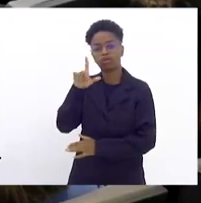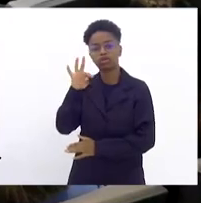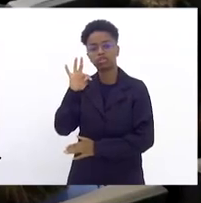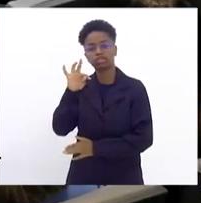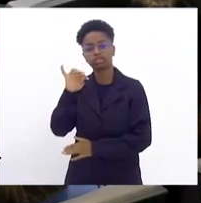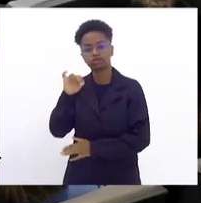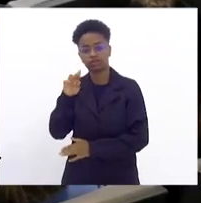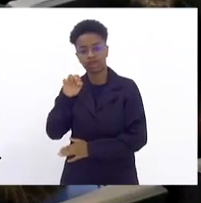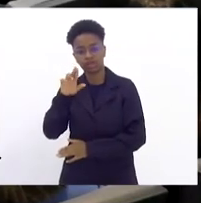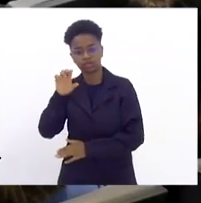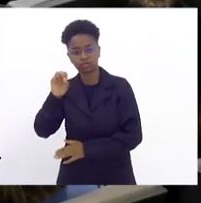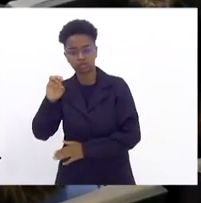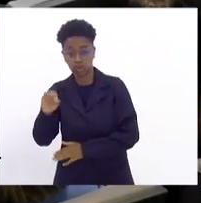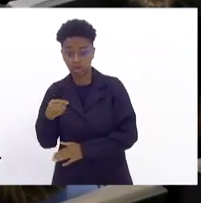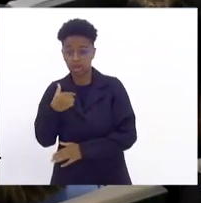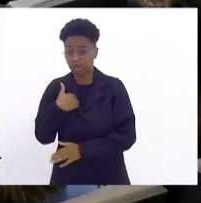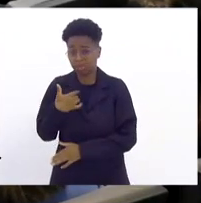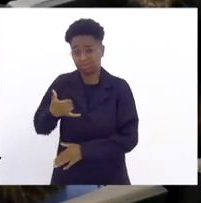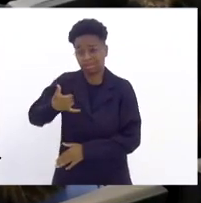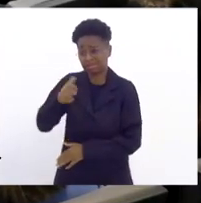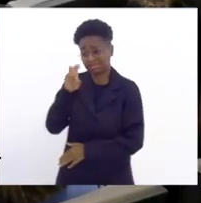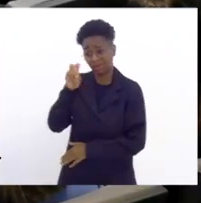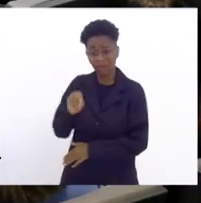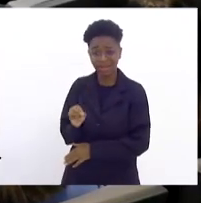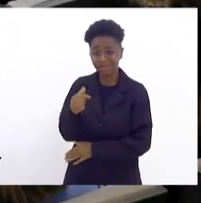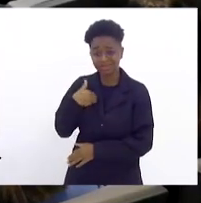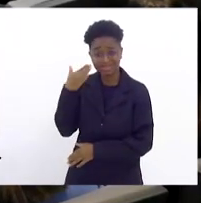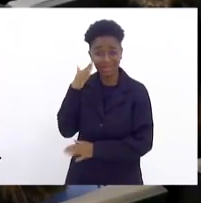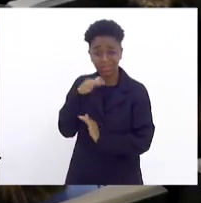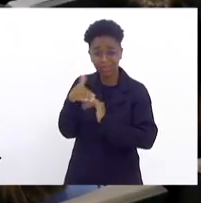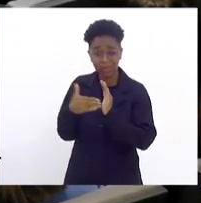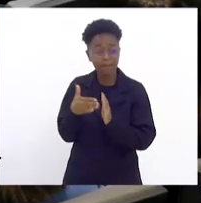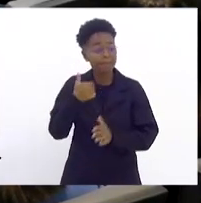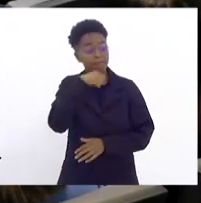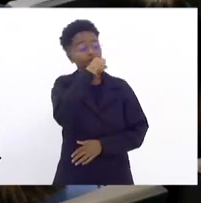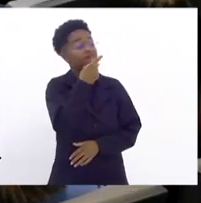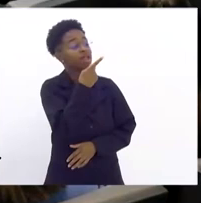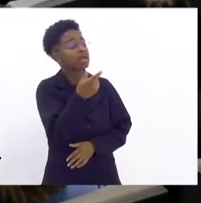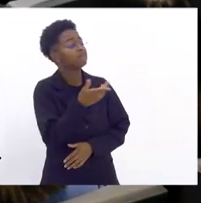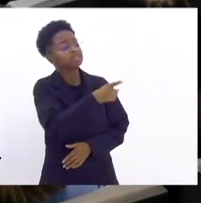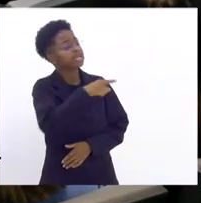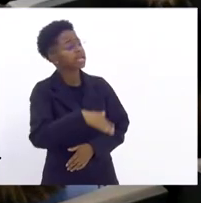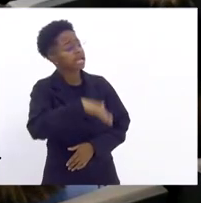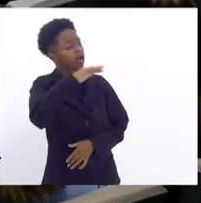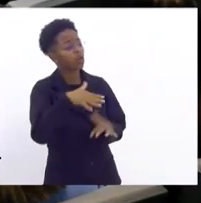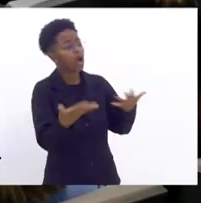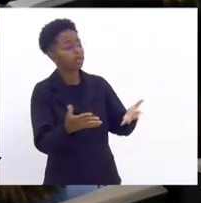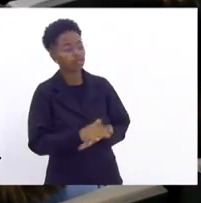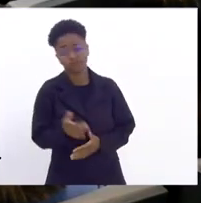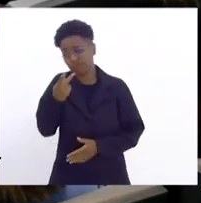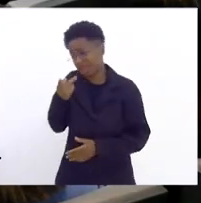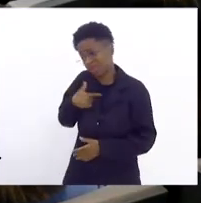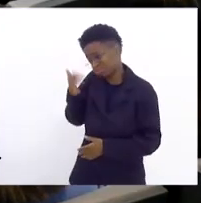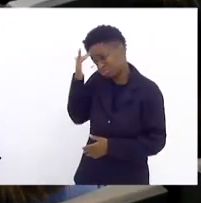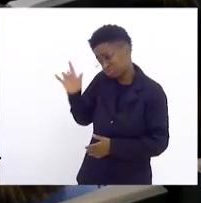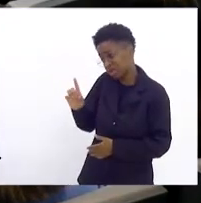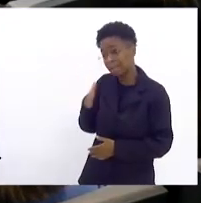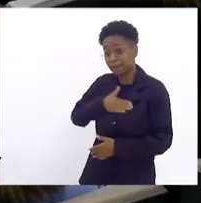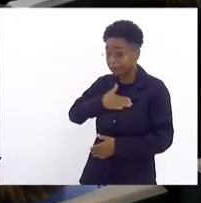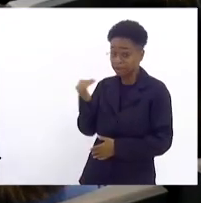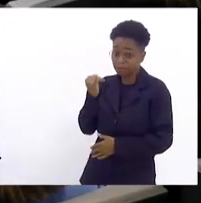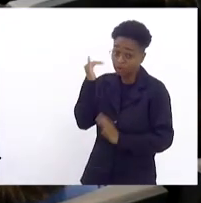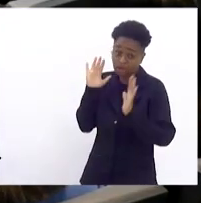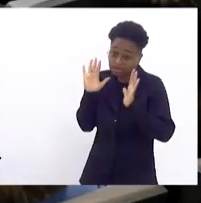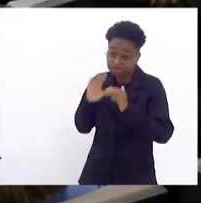crossover eu sou nerd de 50 anos minha mãe fala Alex quando você vai crescer eu não sei eu não sei para mim é importante